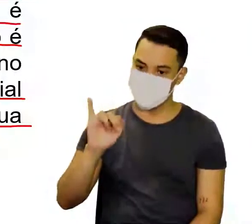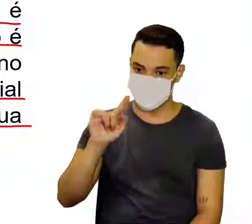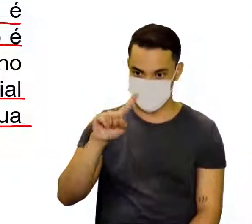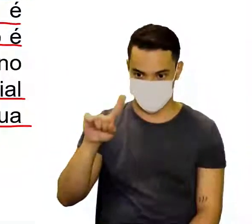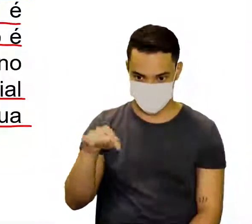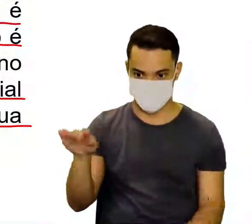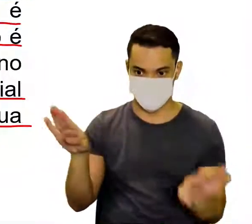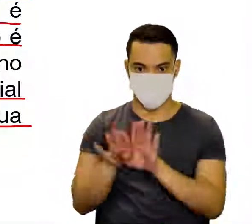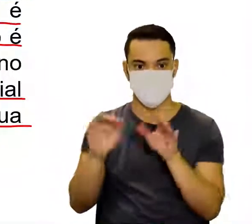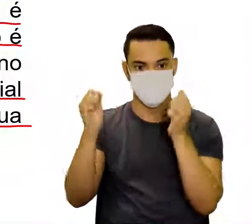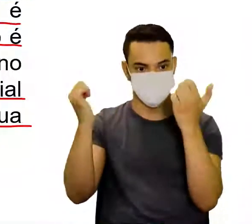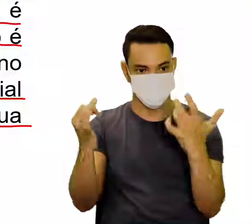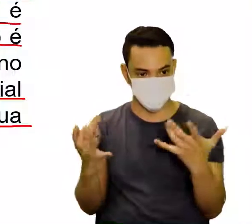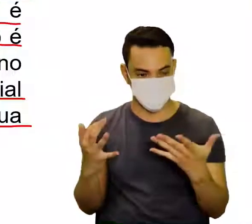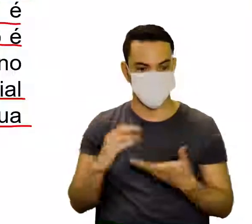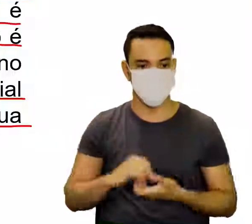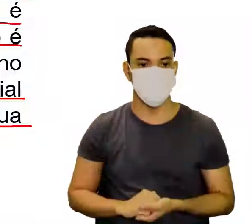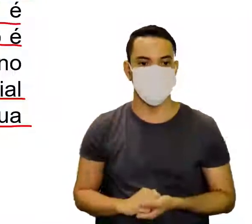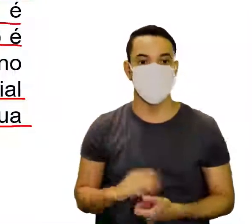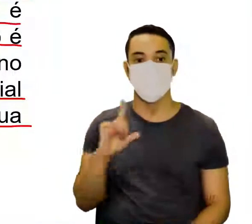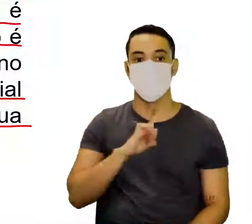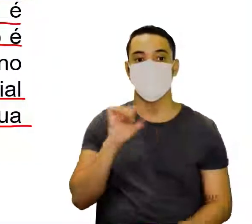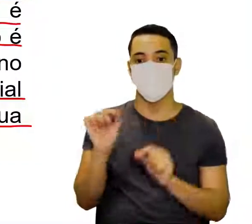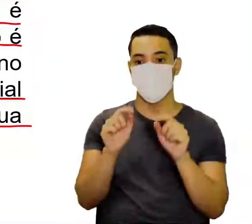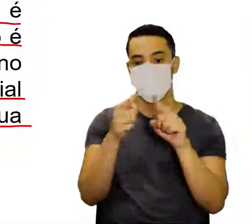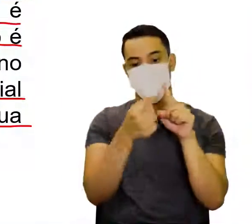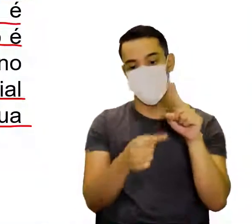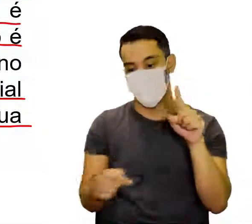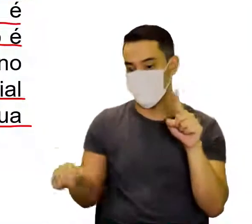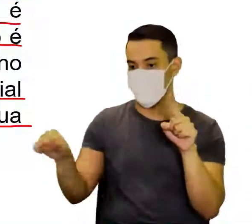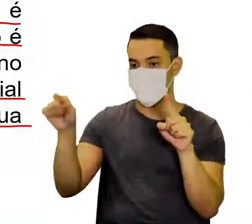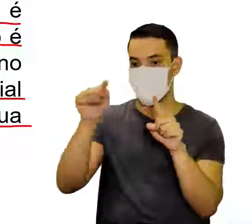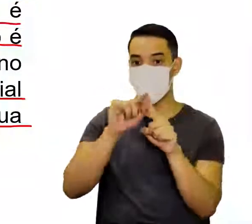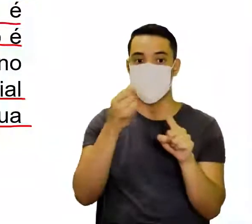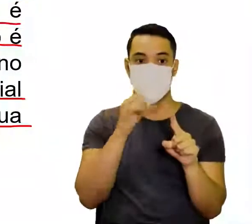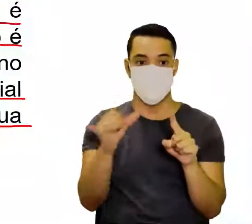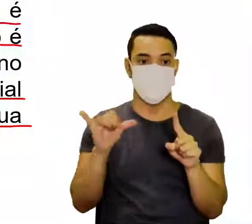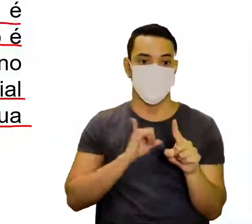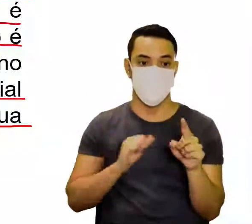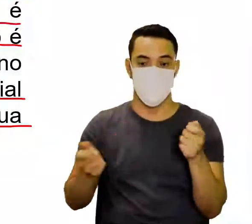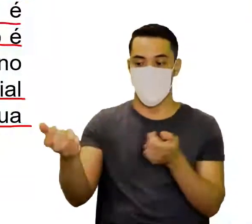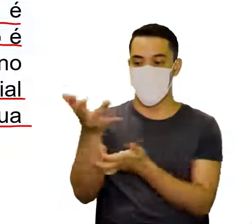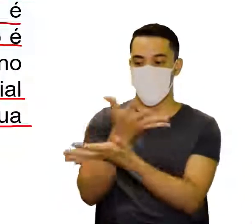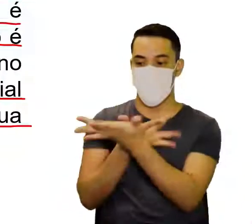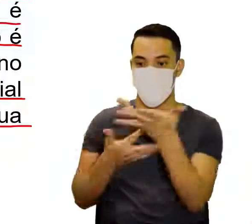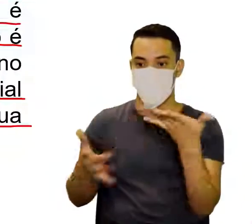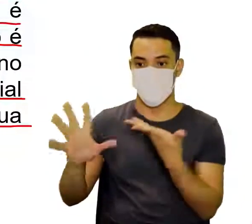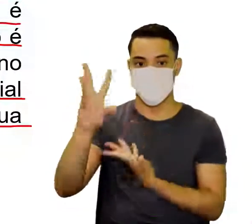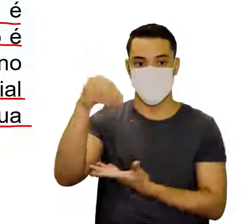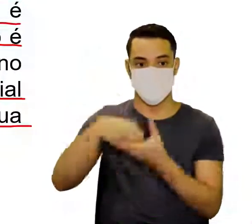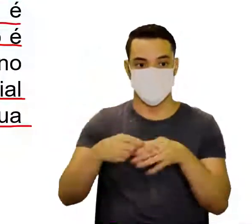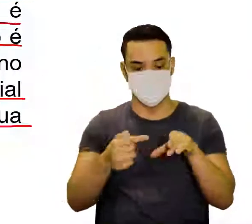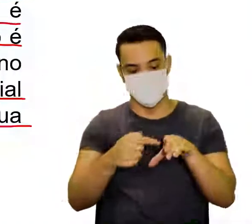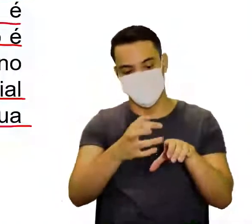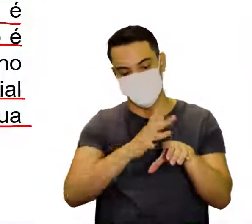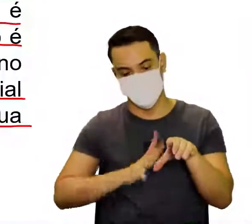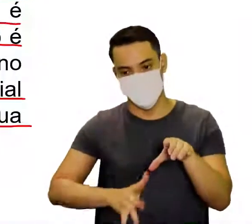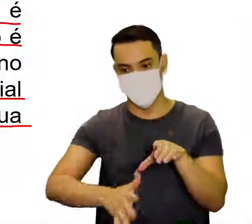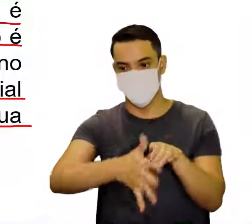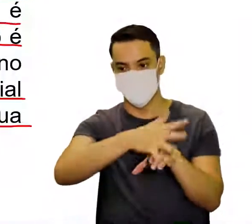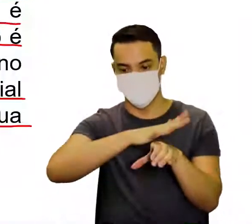nós temos, olha só, a corrente que ela está circulando aqui nesse circuito. Entendido